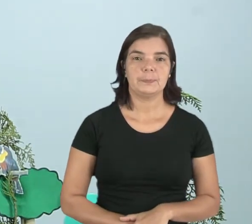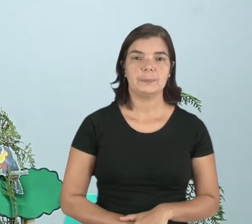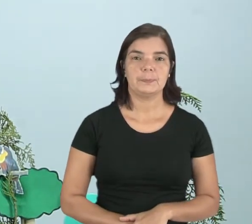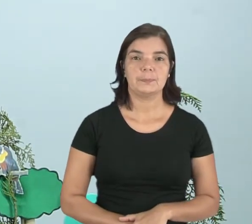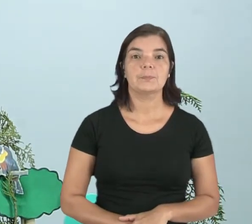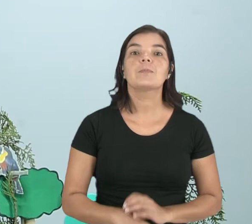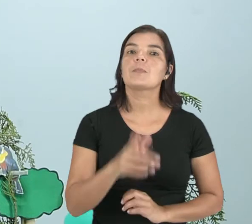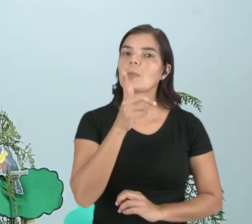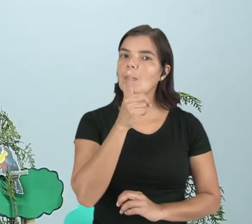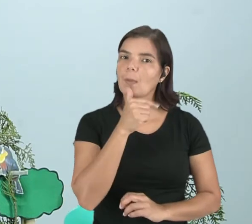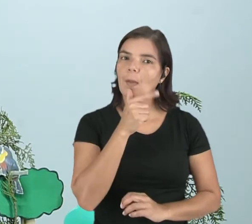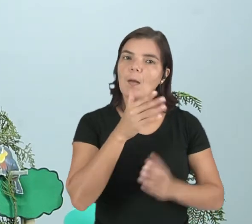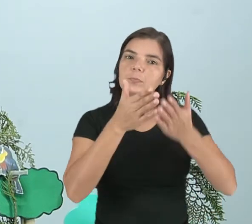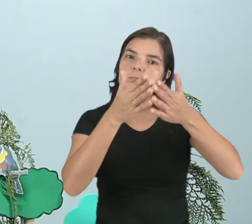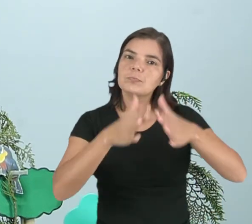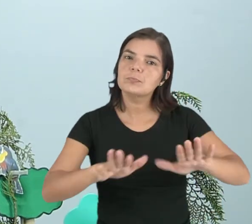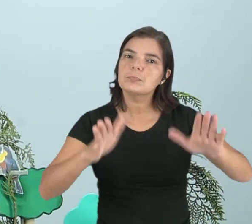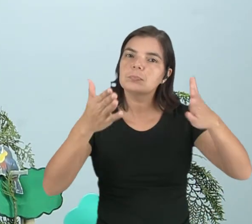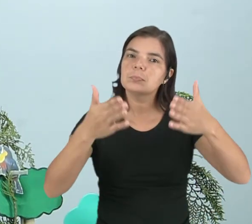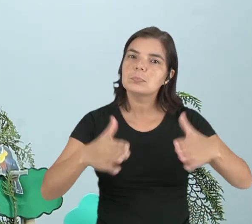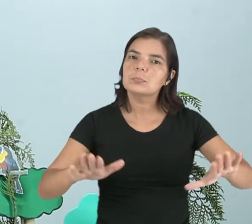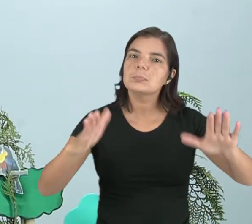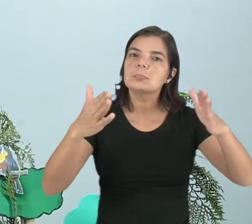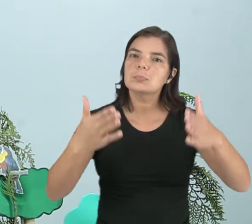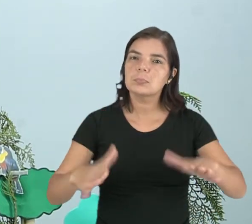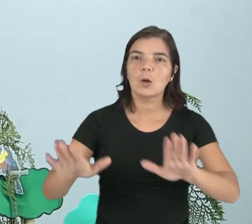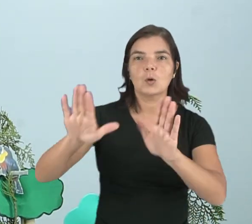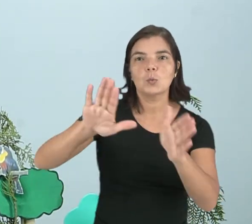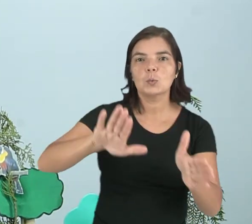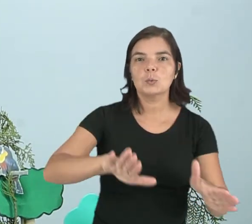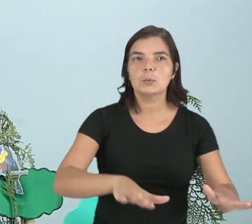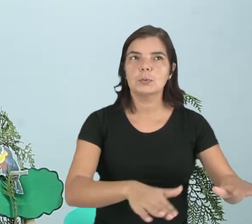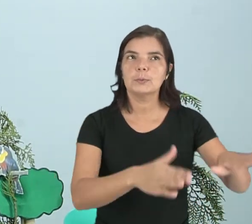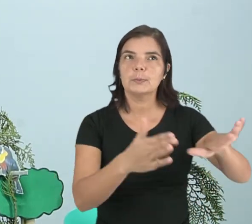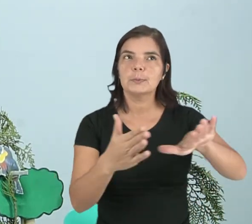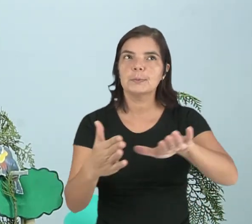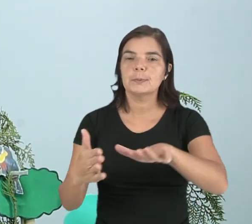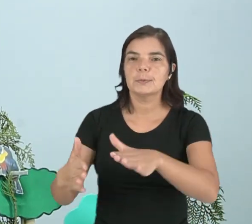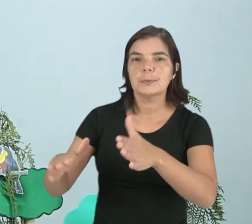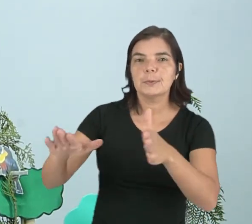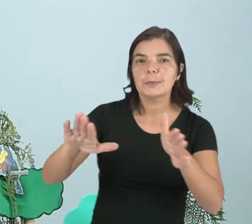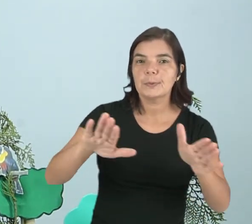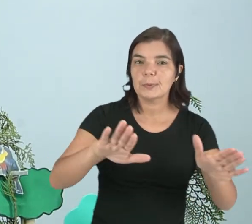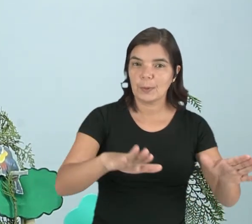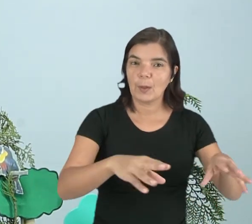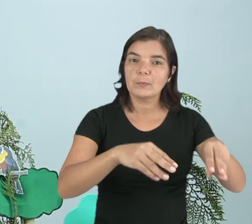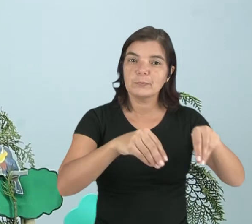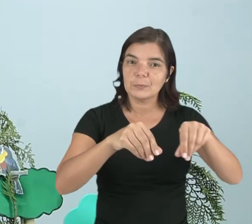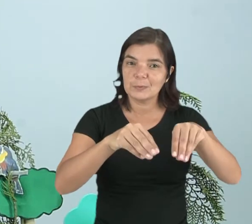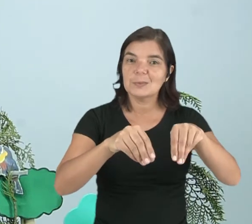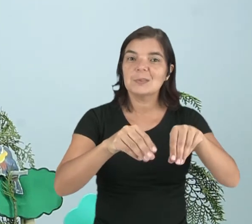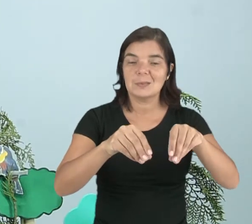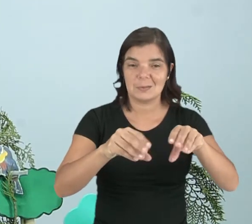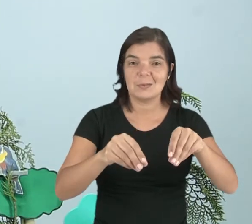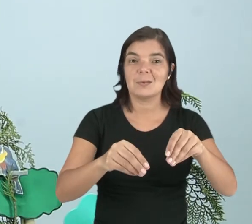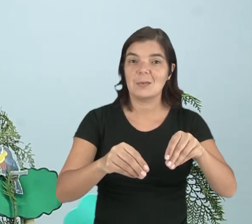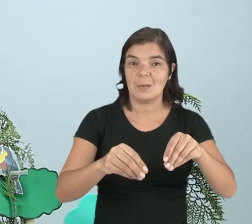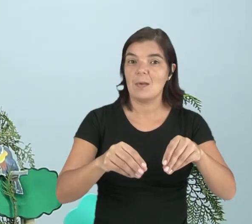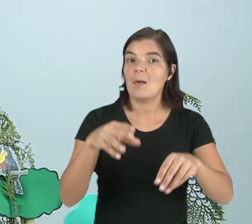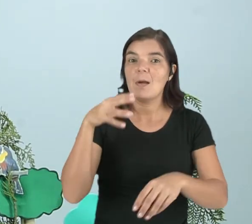A água do mar vai batendo aqui na superfície da terra e